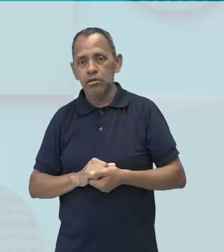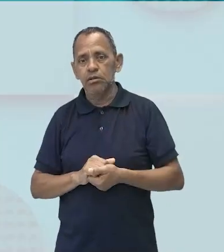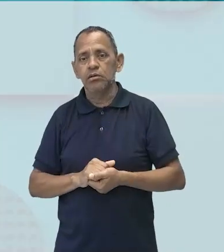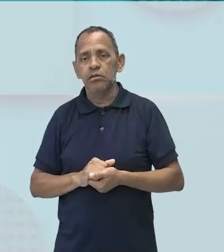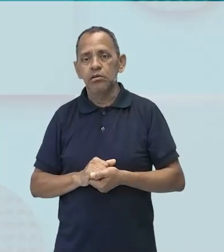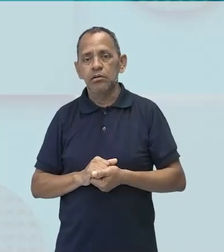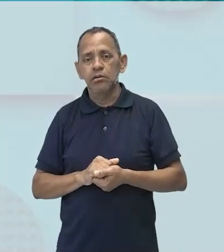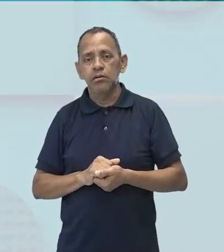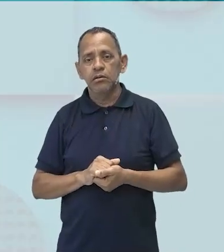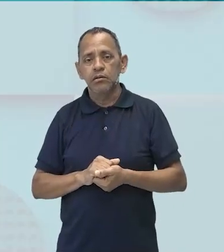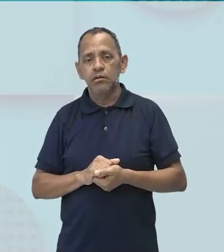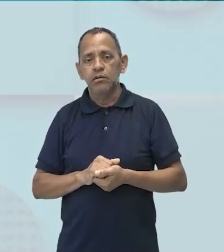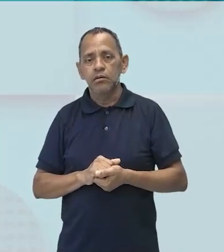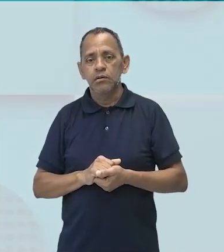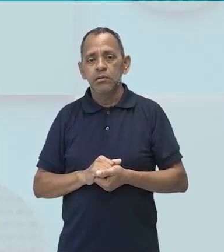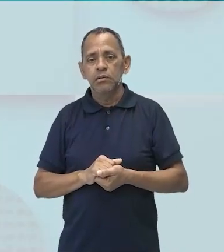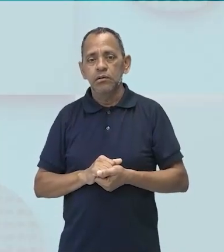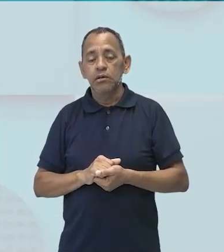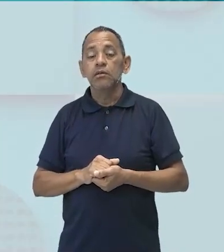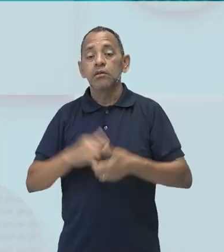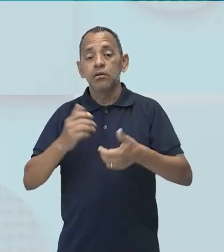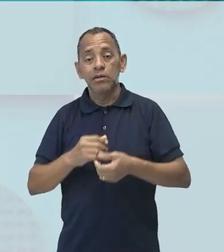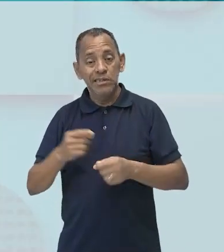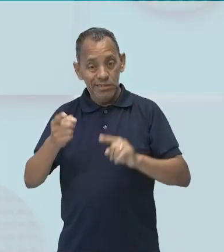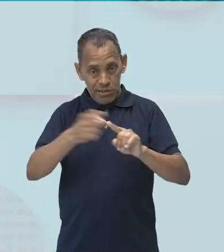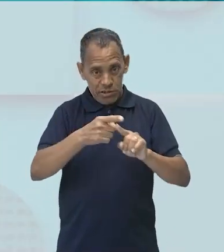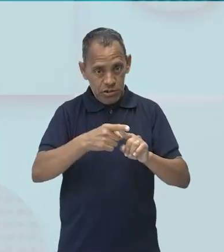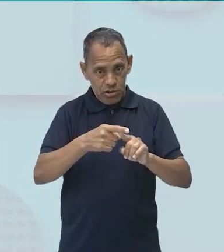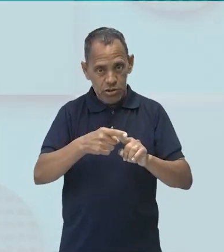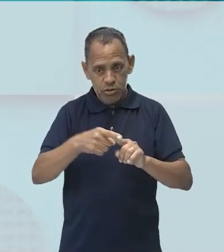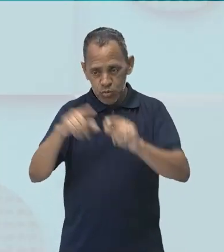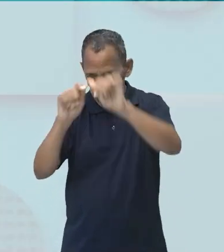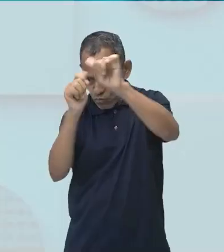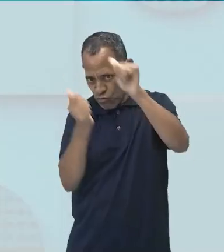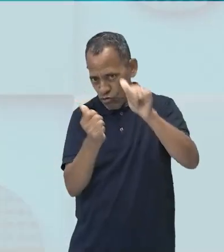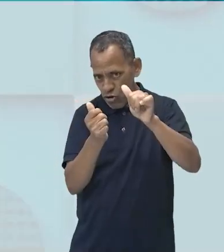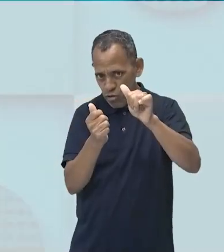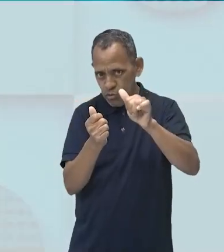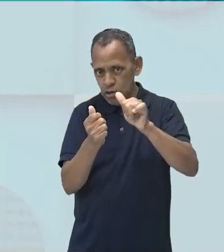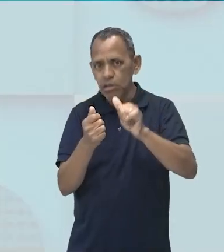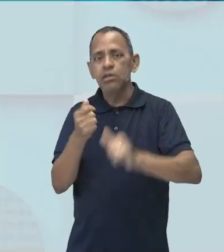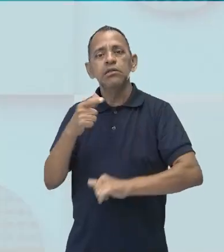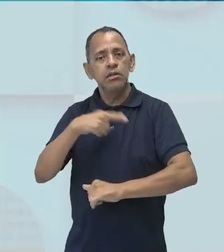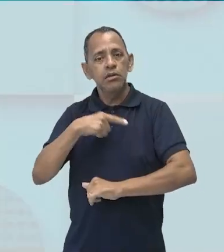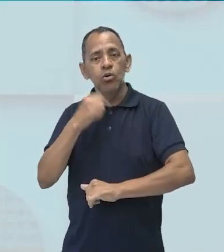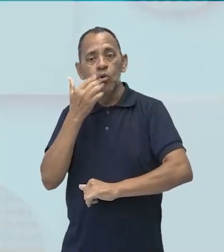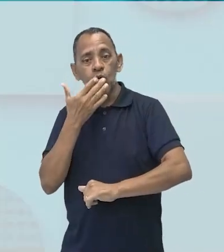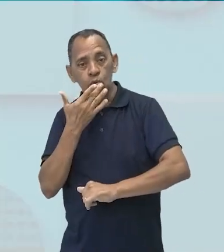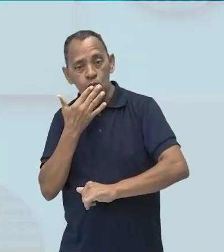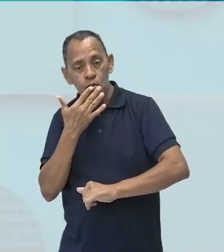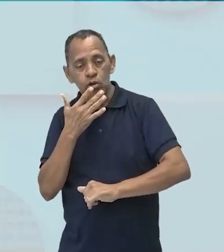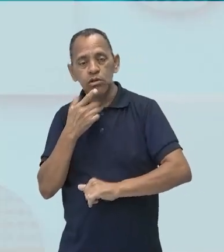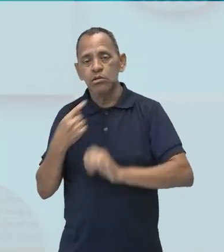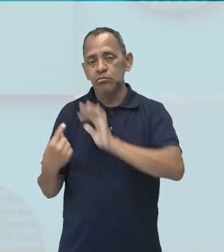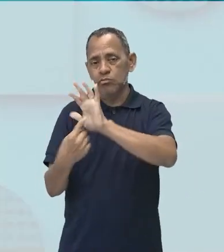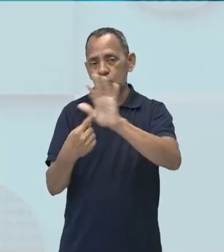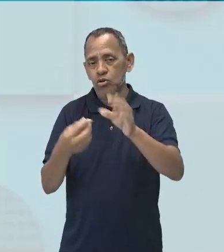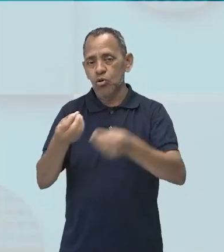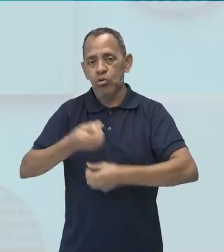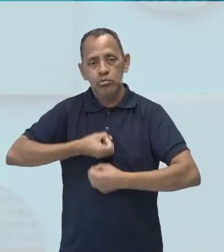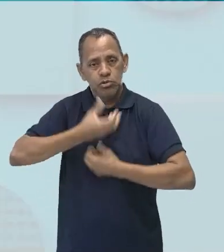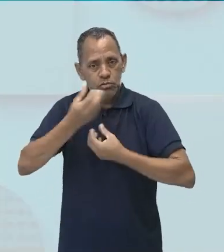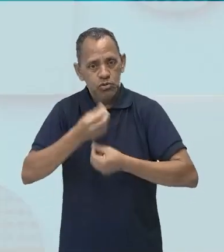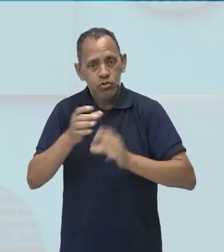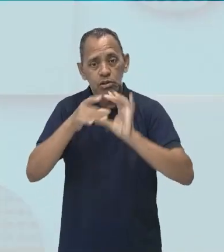geométrico. Então, essas formas vão ter cores que expressam também as emoções do artista. Eles estão mais